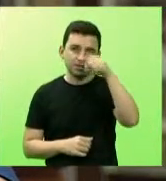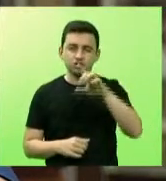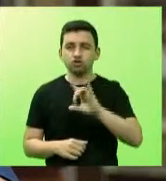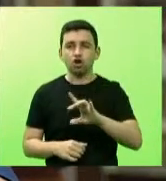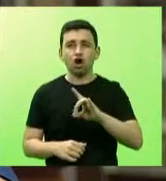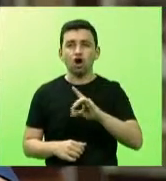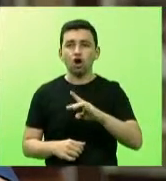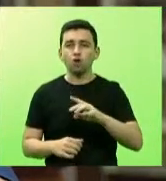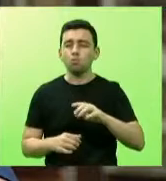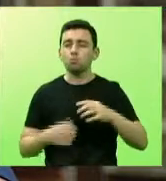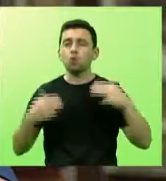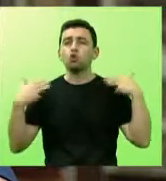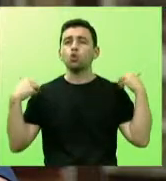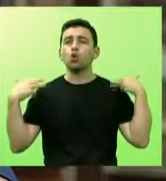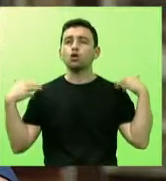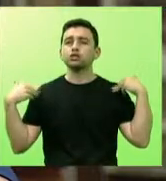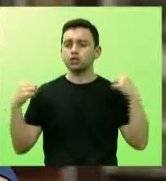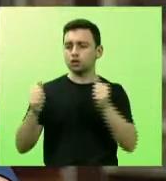e nada mais.